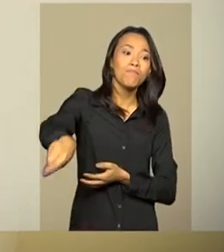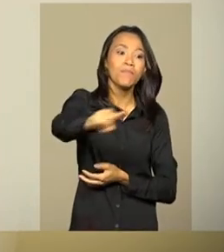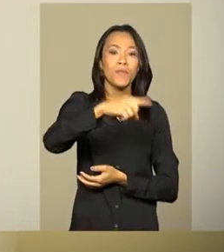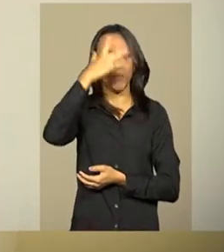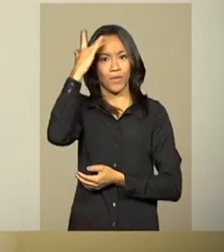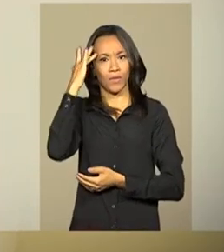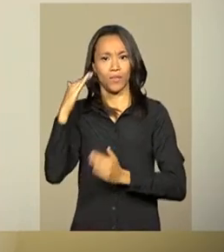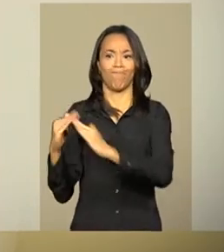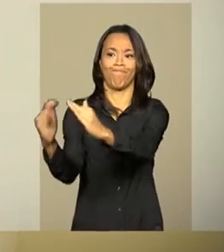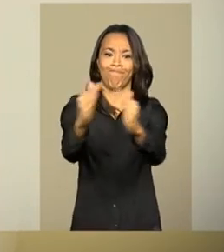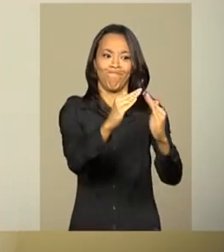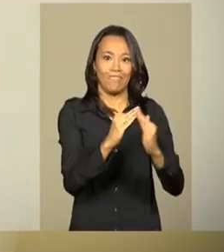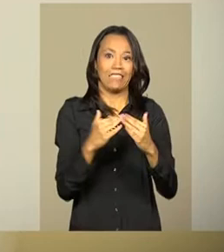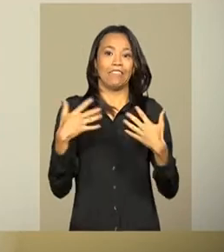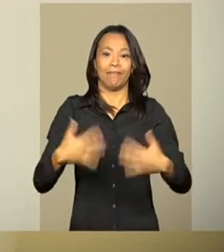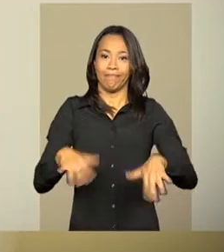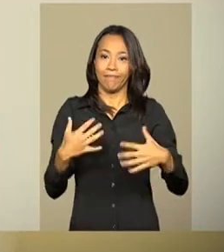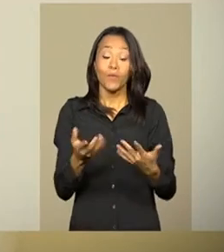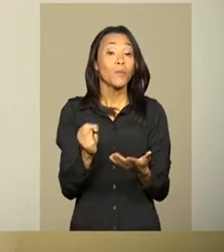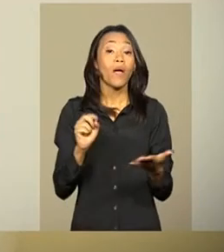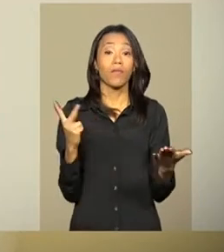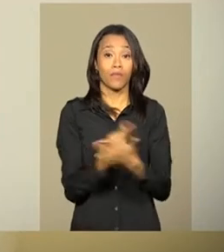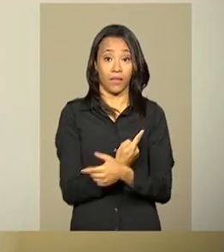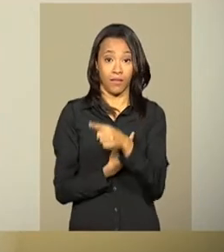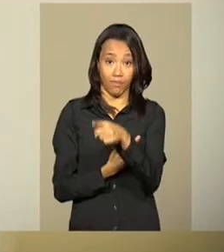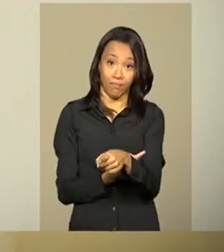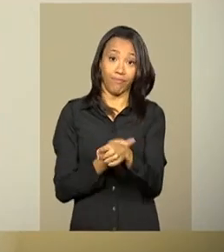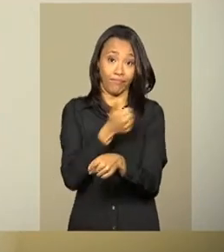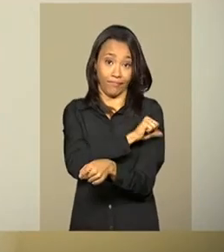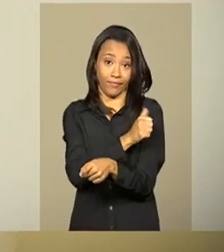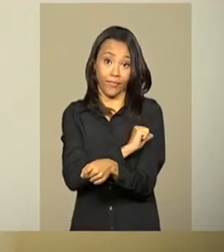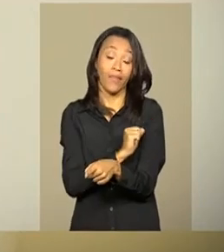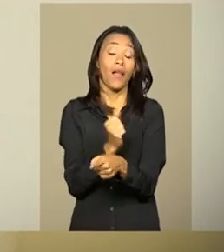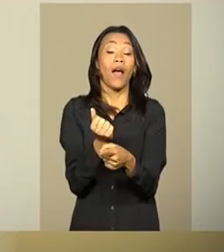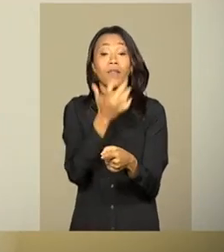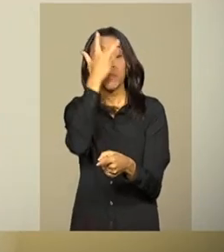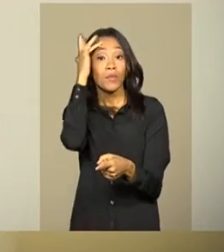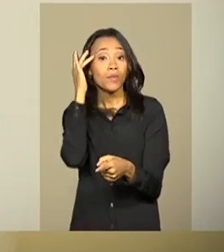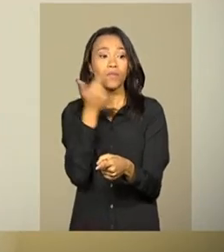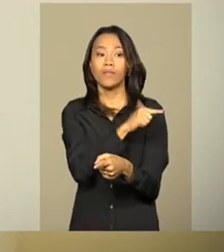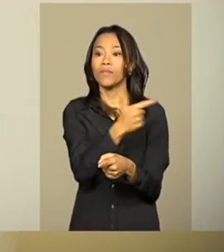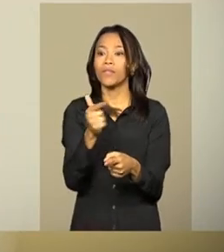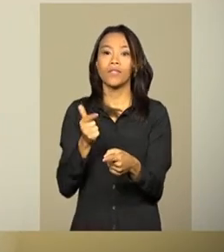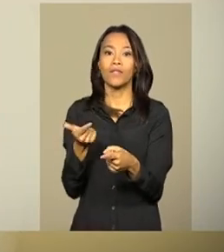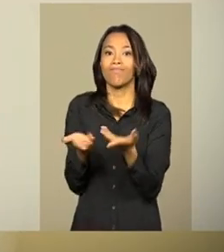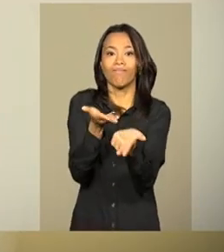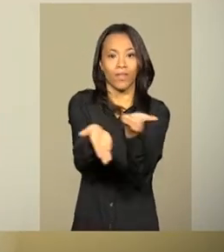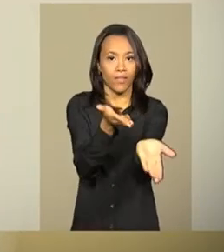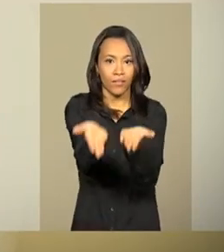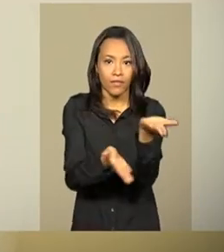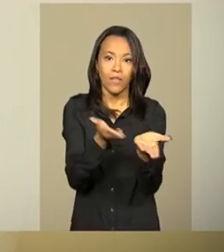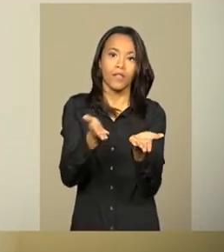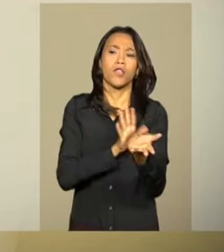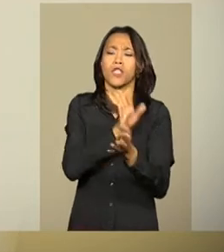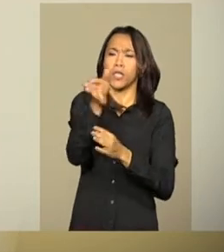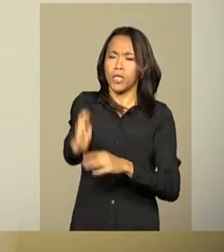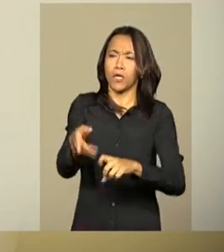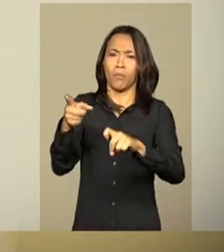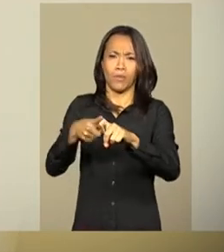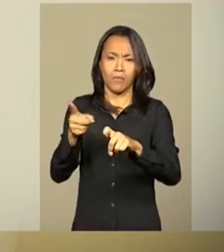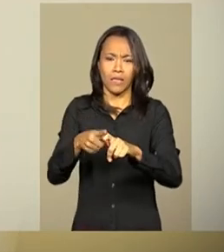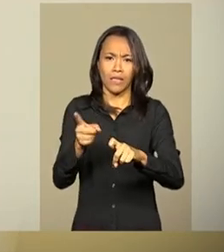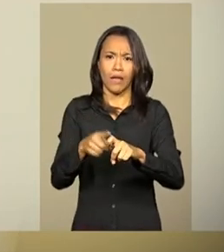dessas comunidades Então o que acontecia muita gente ficava sem atendimento as consultas de